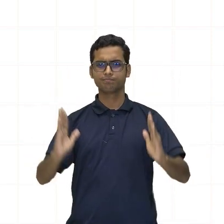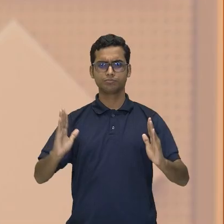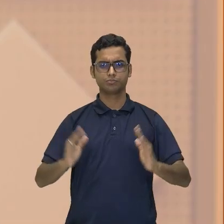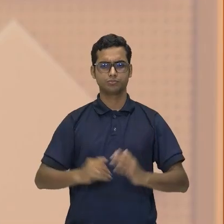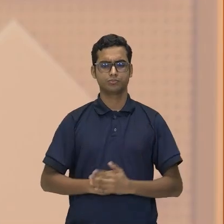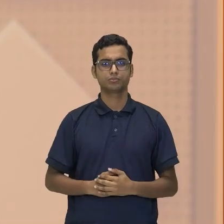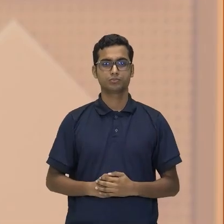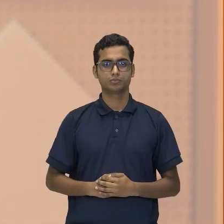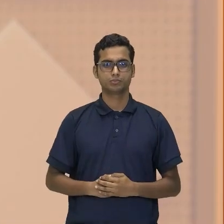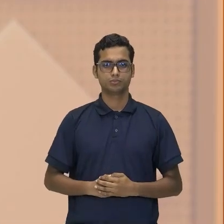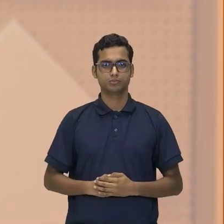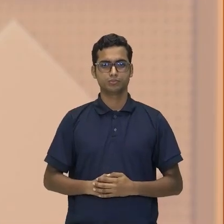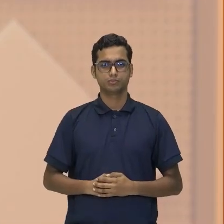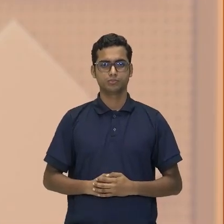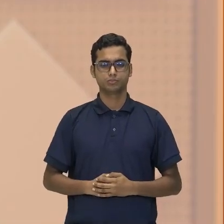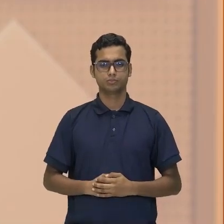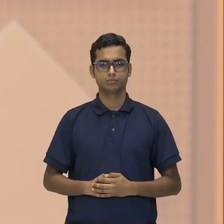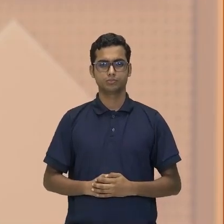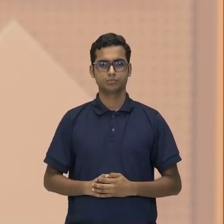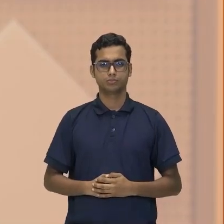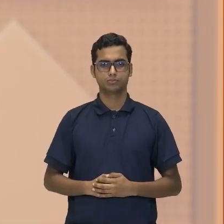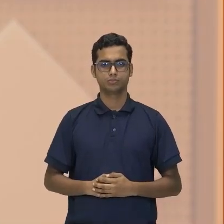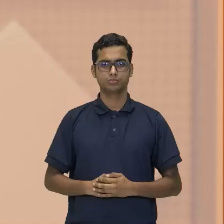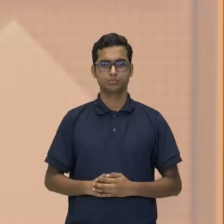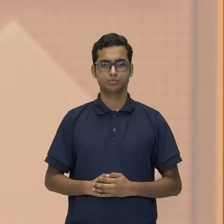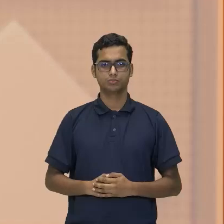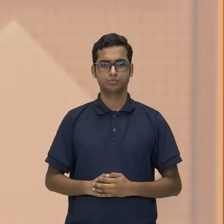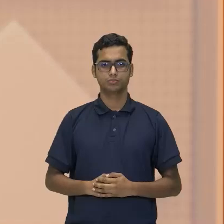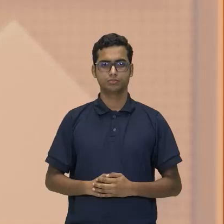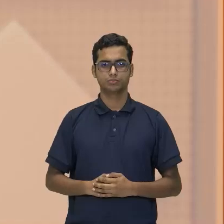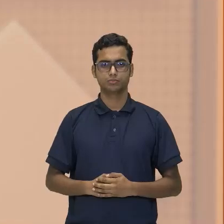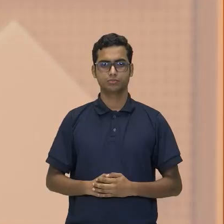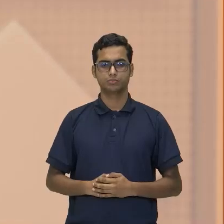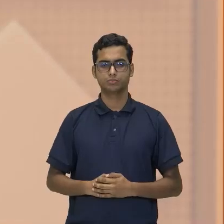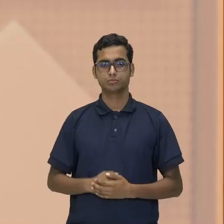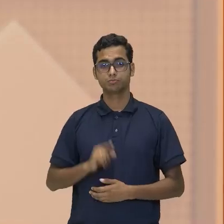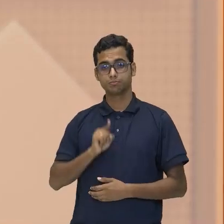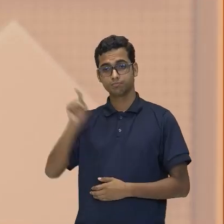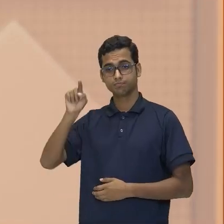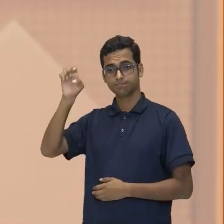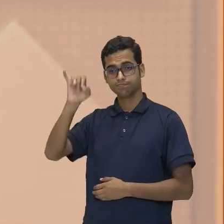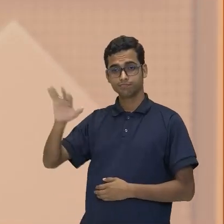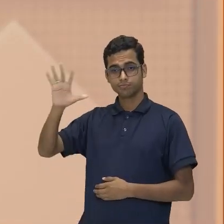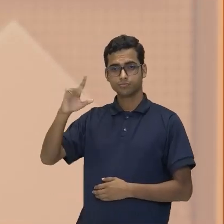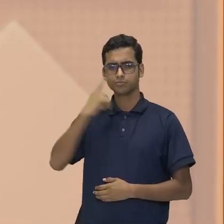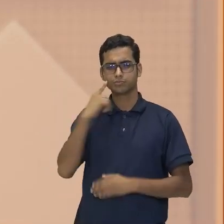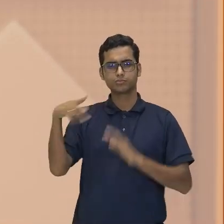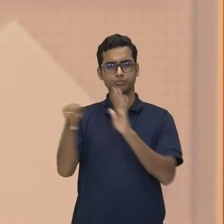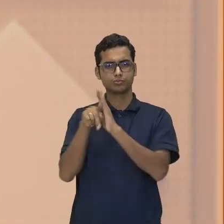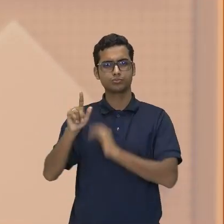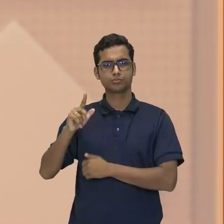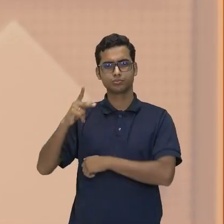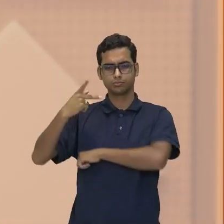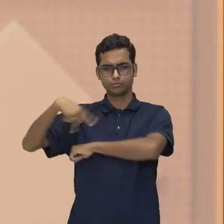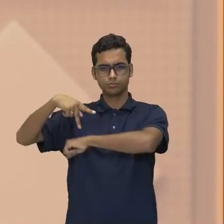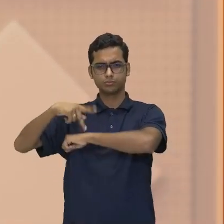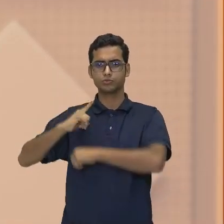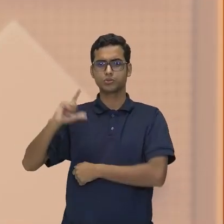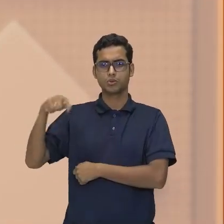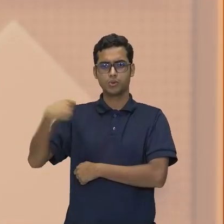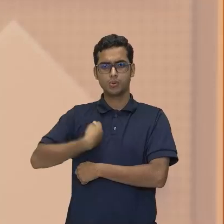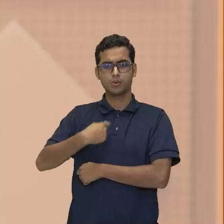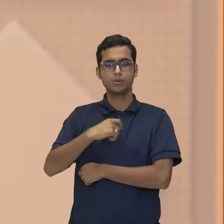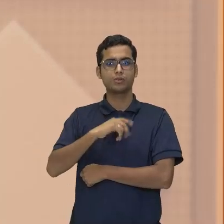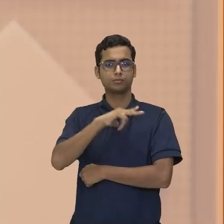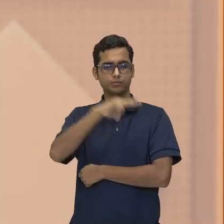o Brasil, ou melhor, em que a União Ibérica estava vigente. O que é a União Ibérica? A professora